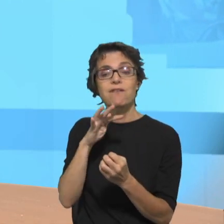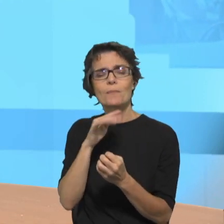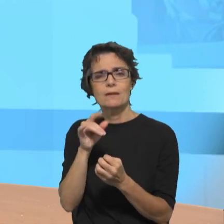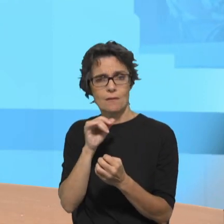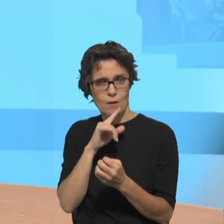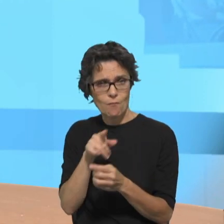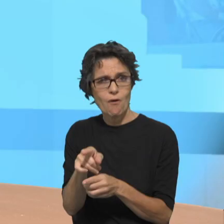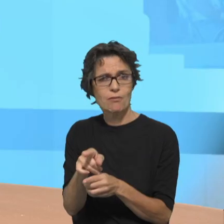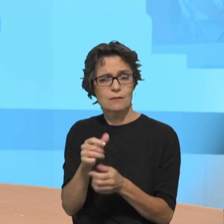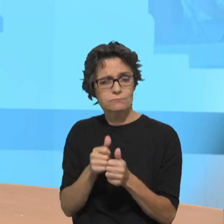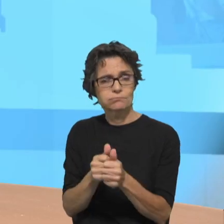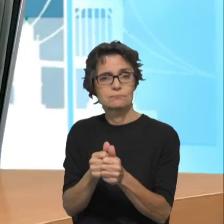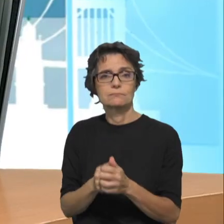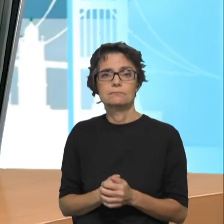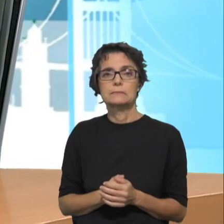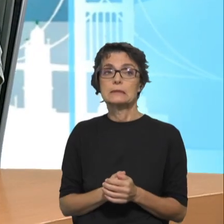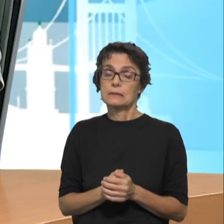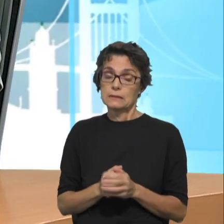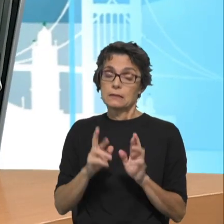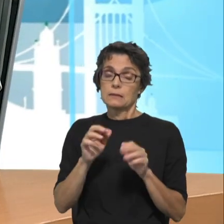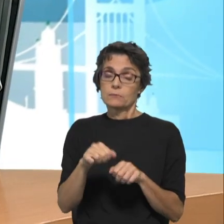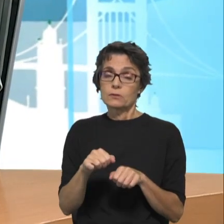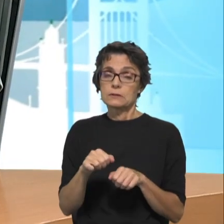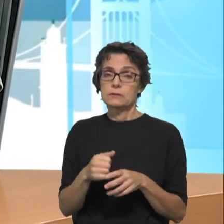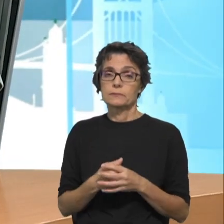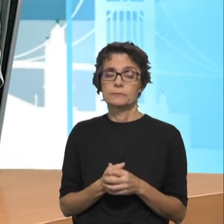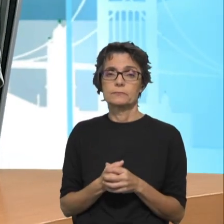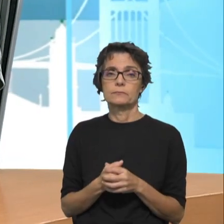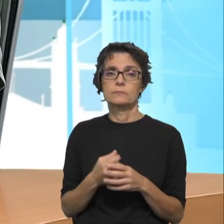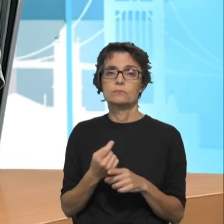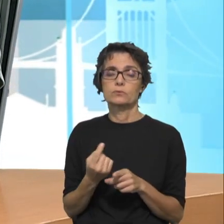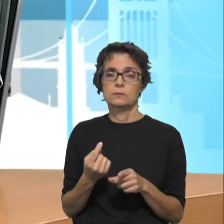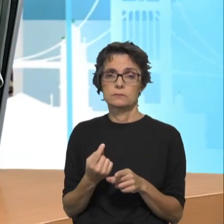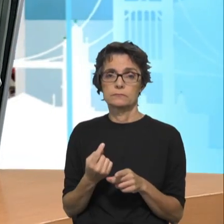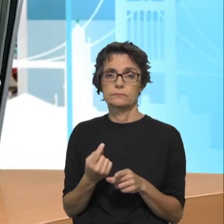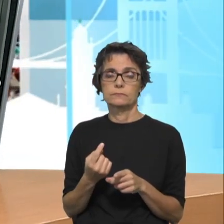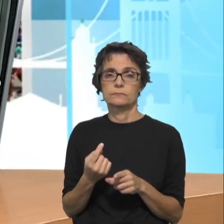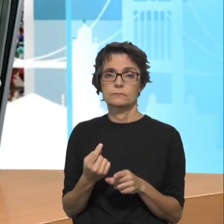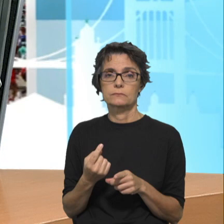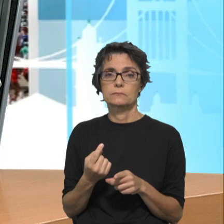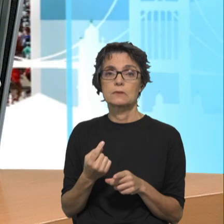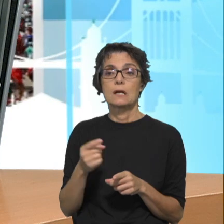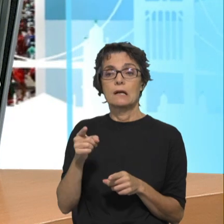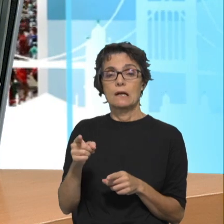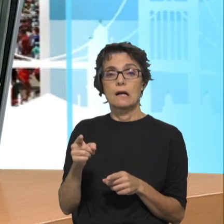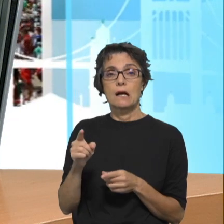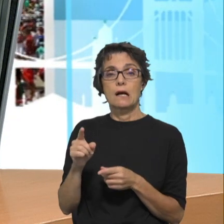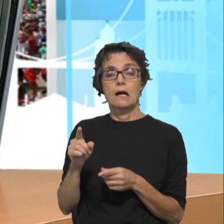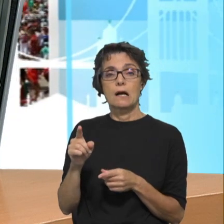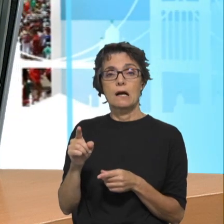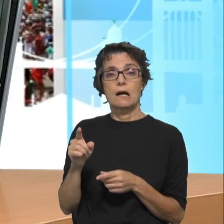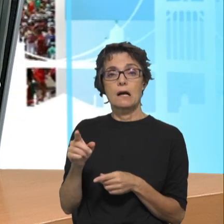vamos dar conta disso, espero, porque temos um casal que tem